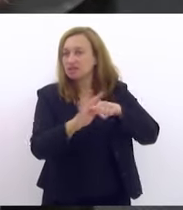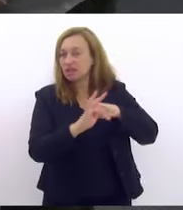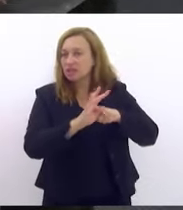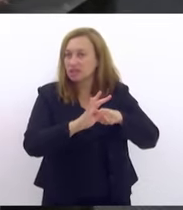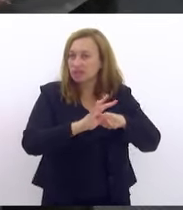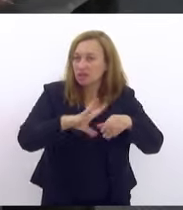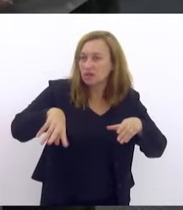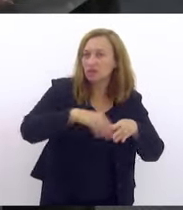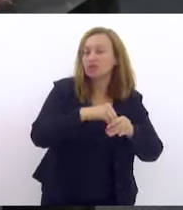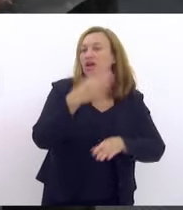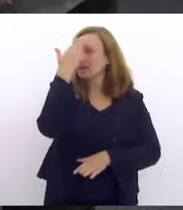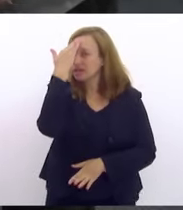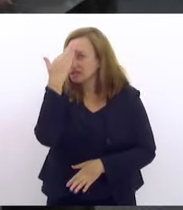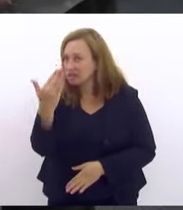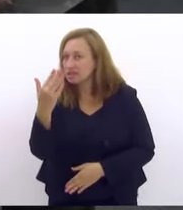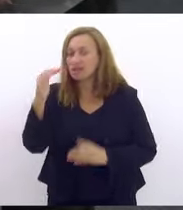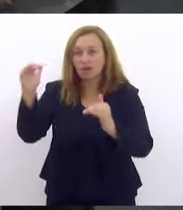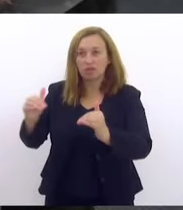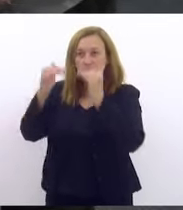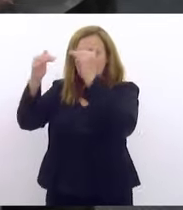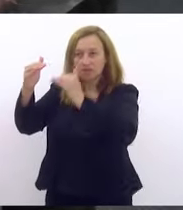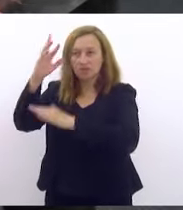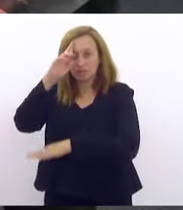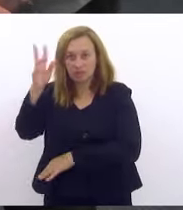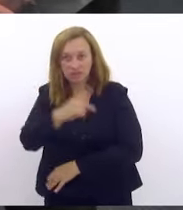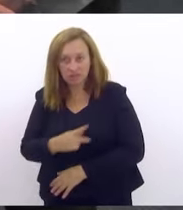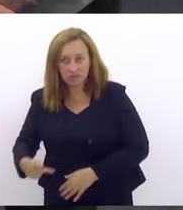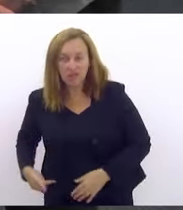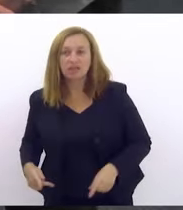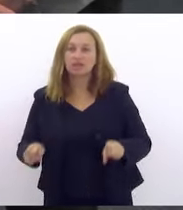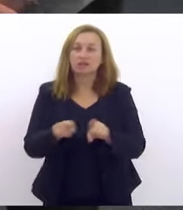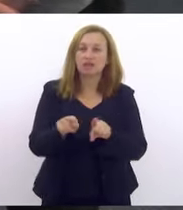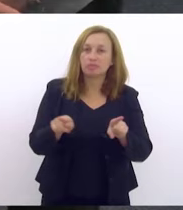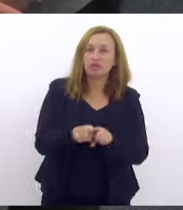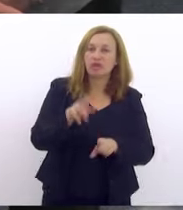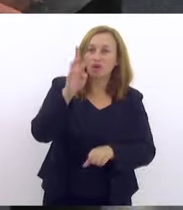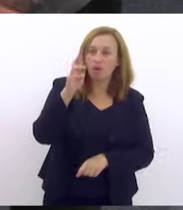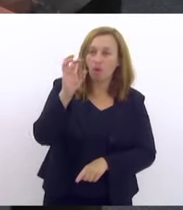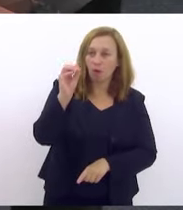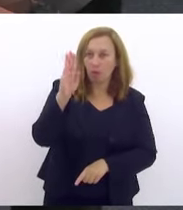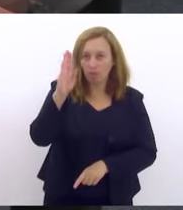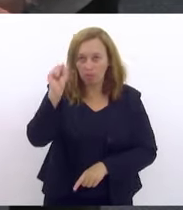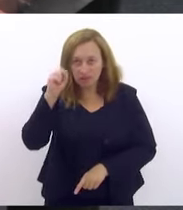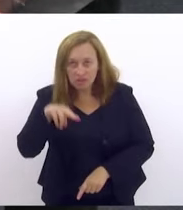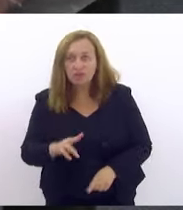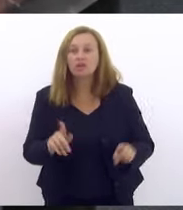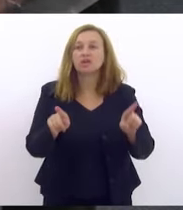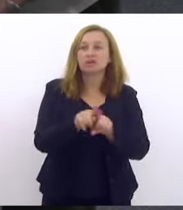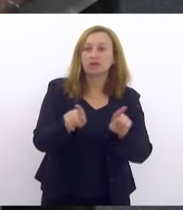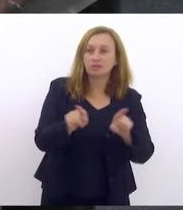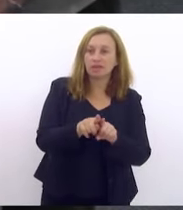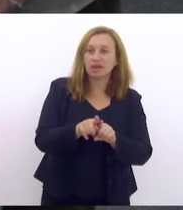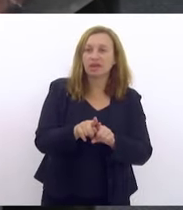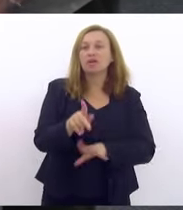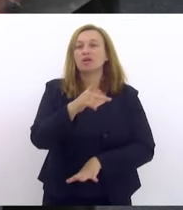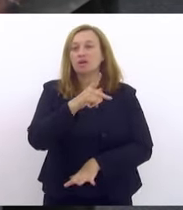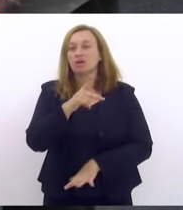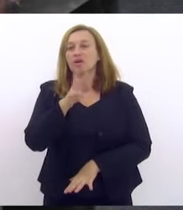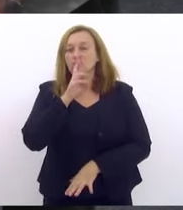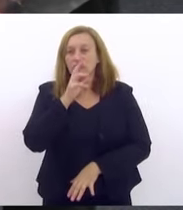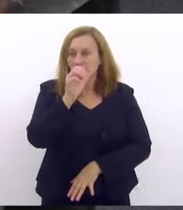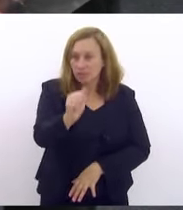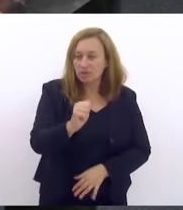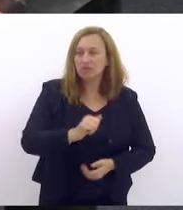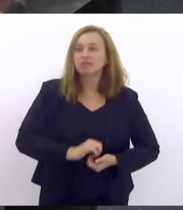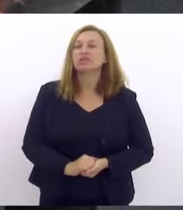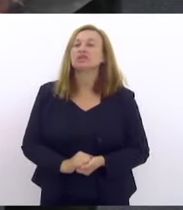aplicado. Então, agradecer a Vossa Excelência, Robson, a Rodrigo, presidente, ao Rodrigo, presidente da CCJ, Fernando, também